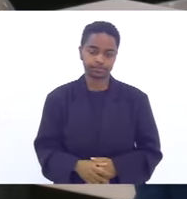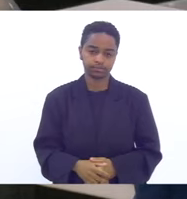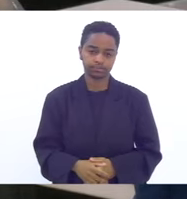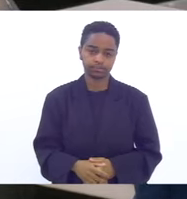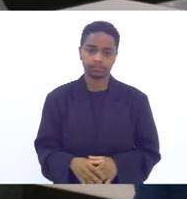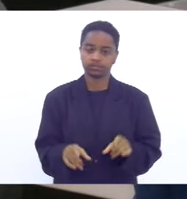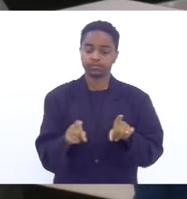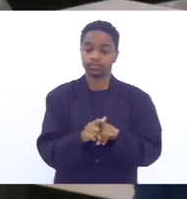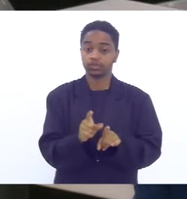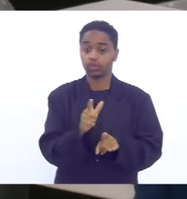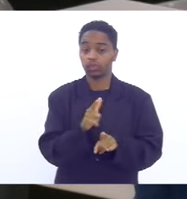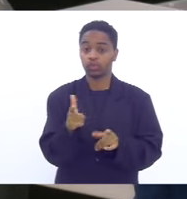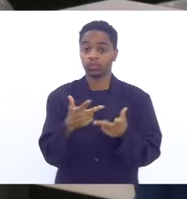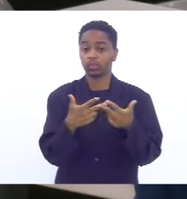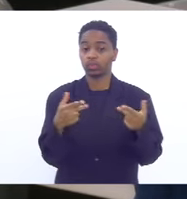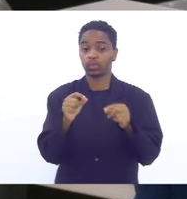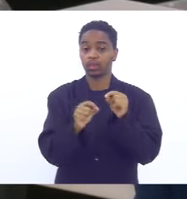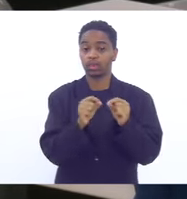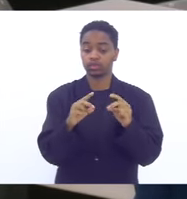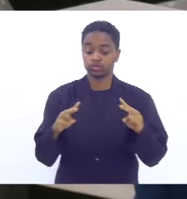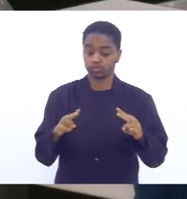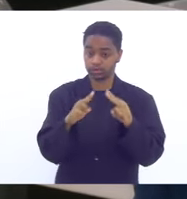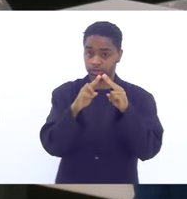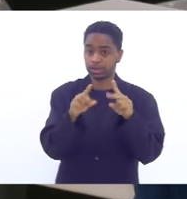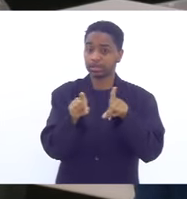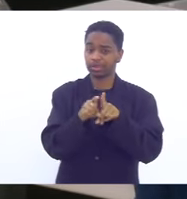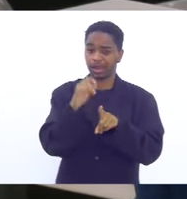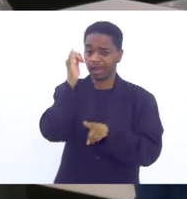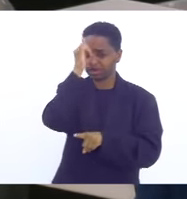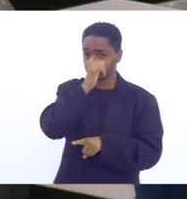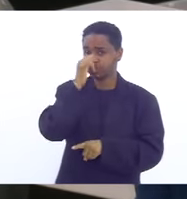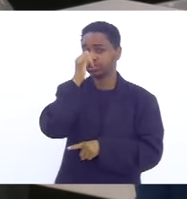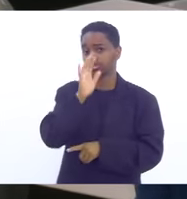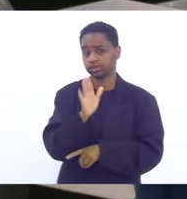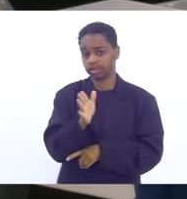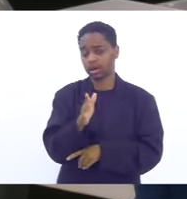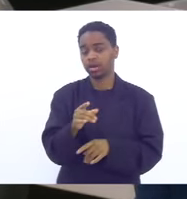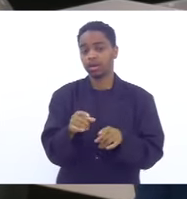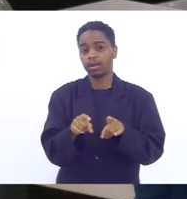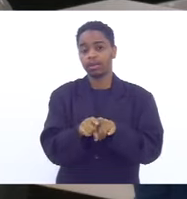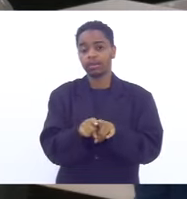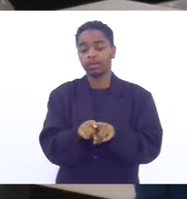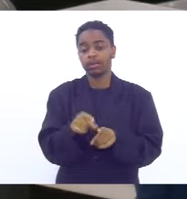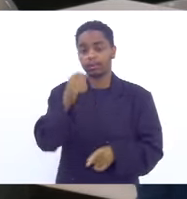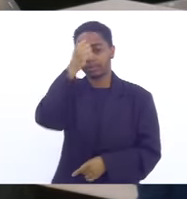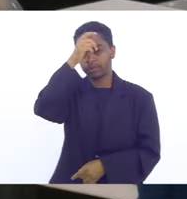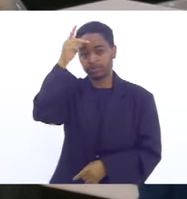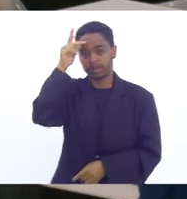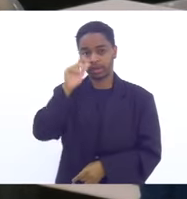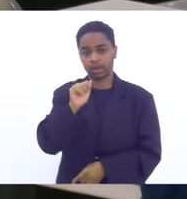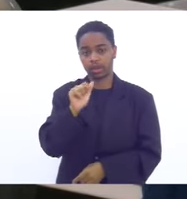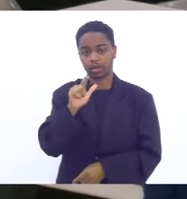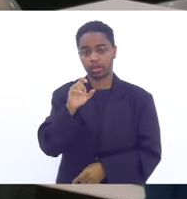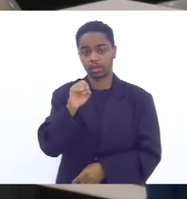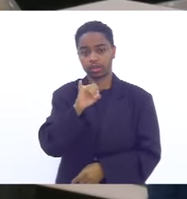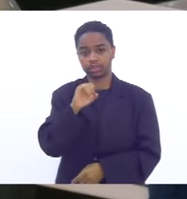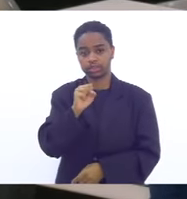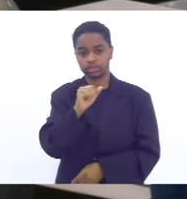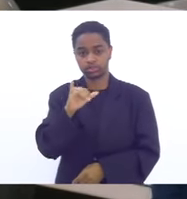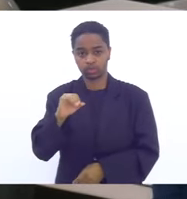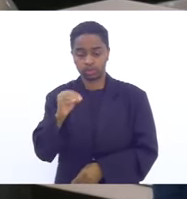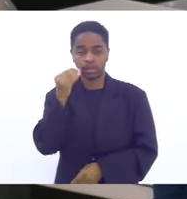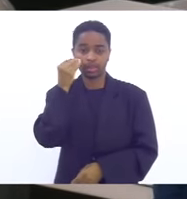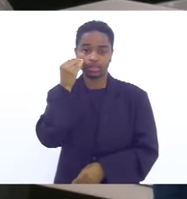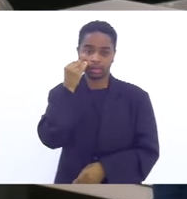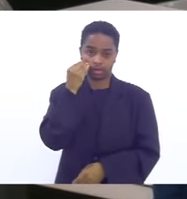Outra coisa é a nossa subestação também, que está muito antiga. O prefeito Aloysio está buscando recurso, né, já